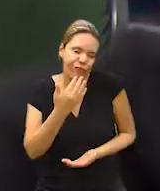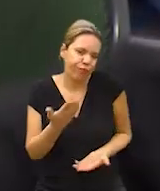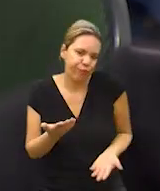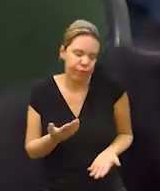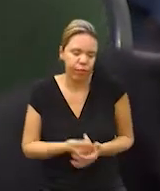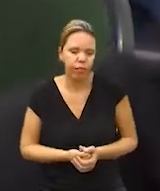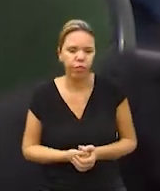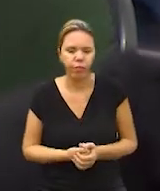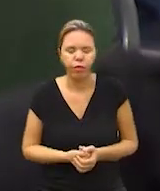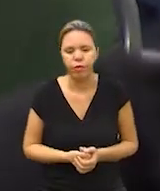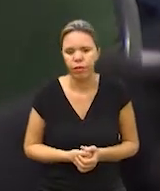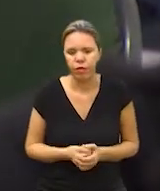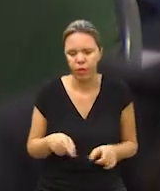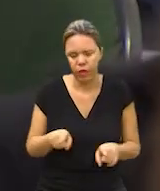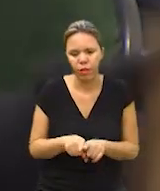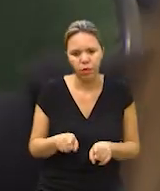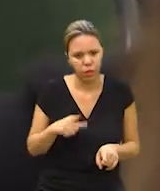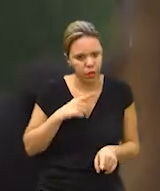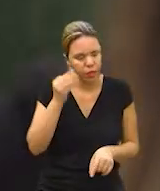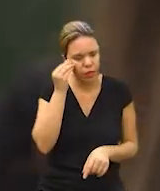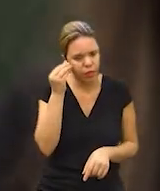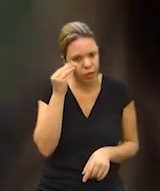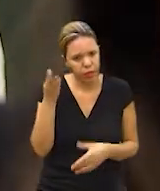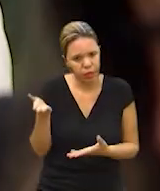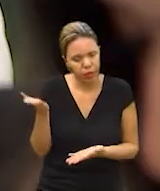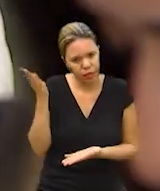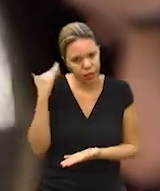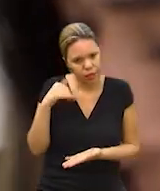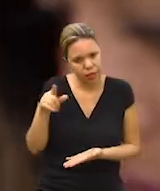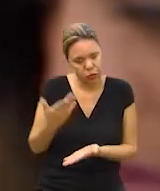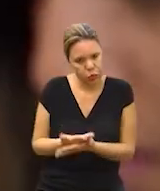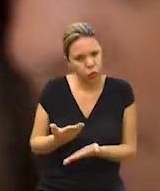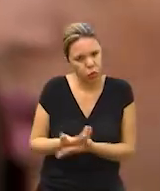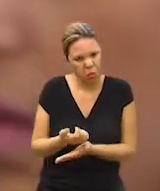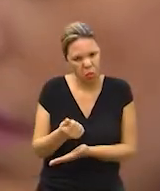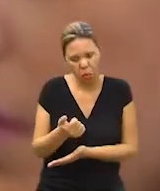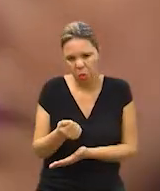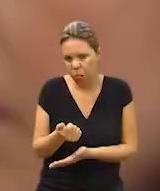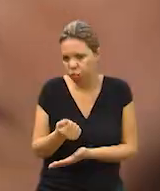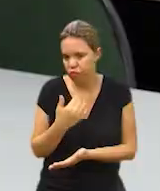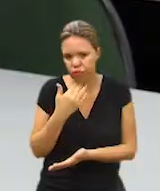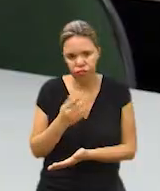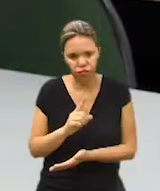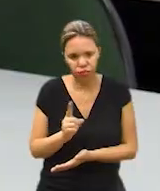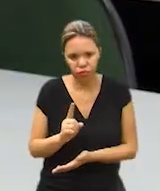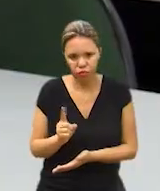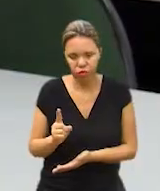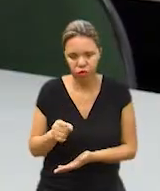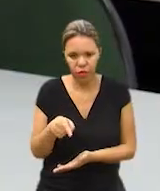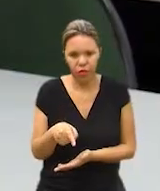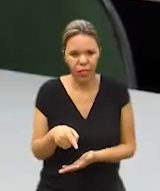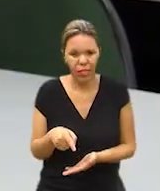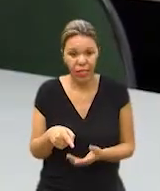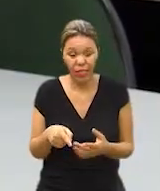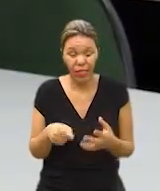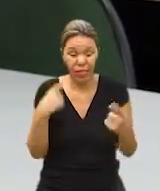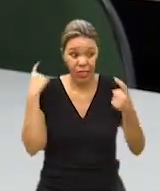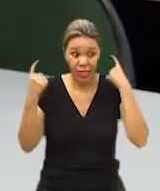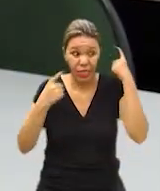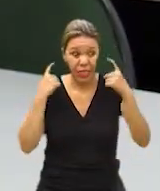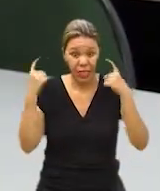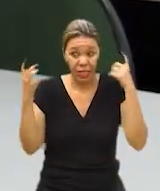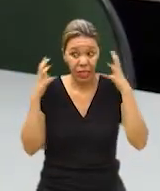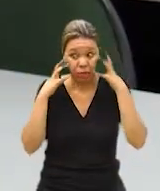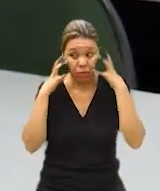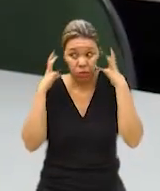jeito. Leuri também tentou e sabe que estudar pouco não dá. Você fica numa tensão, você